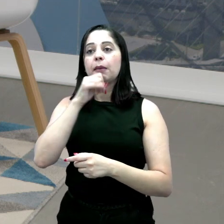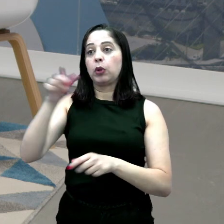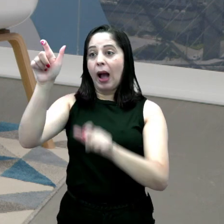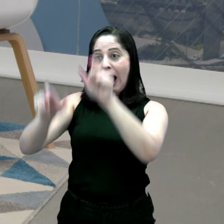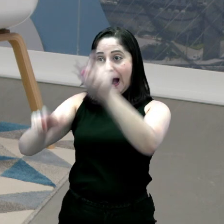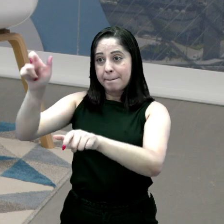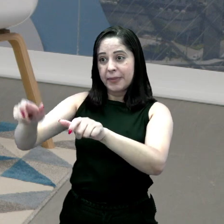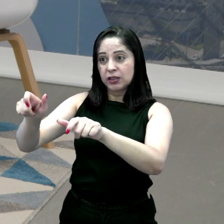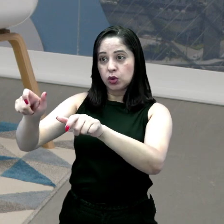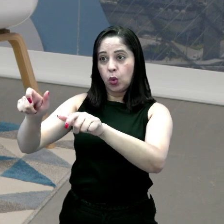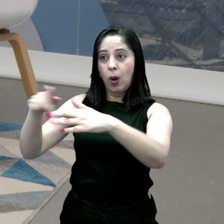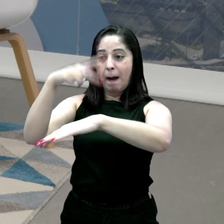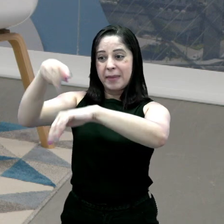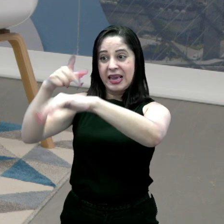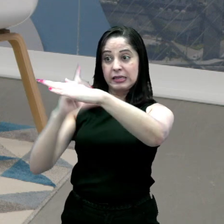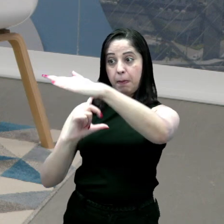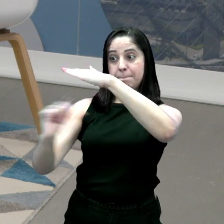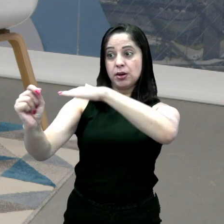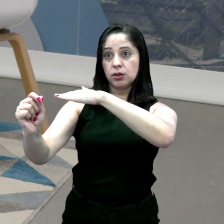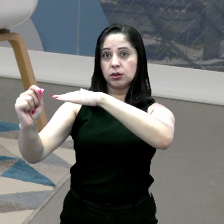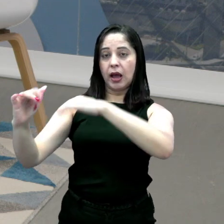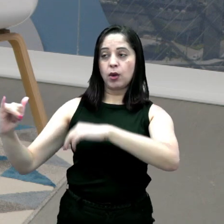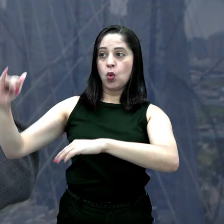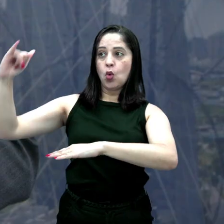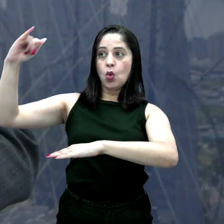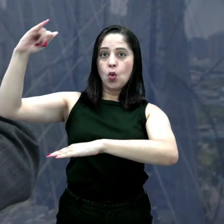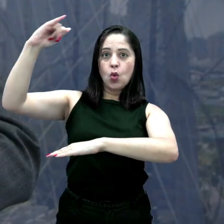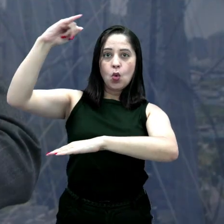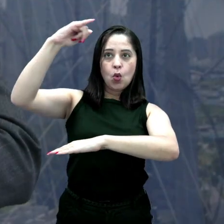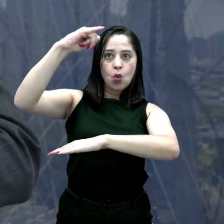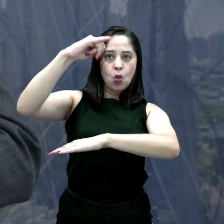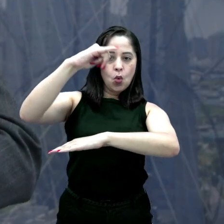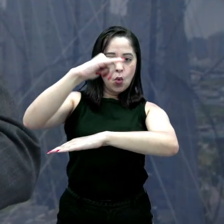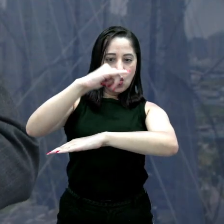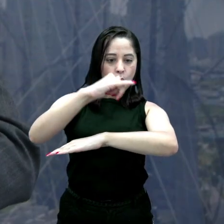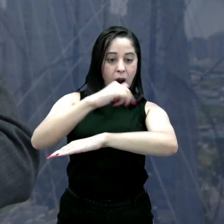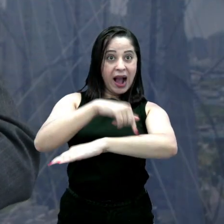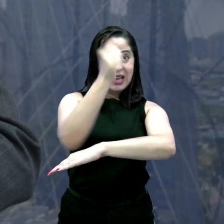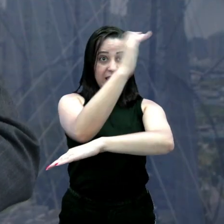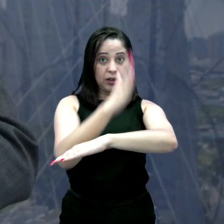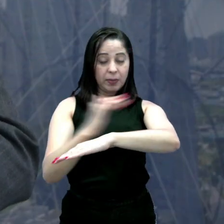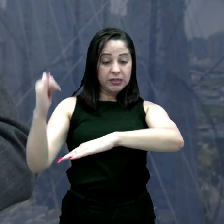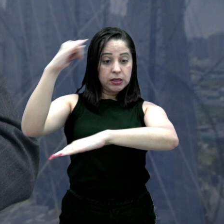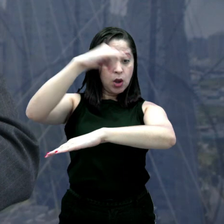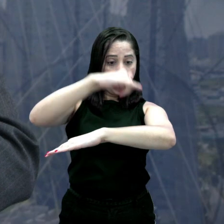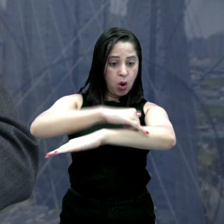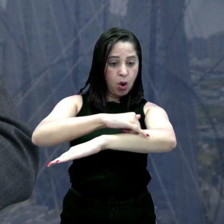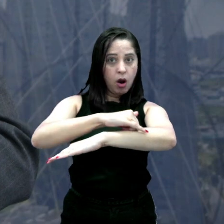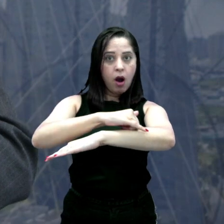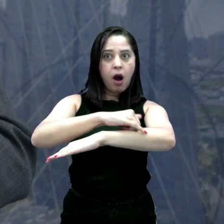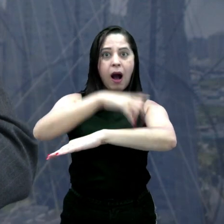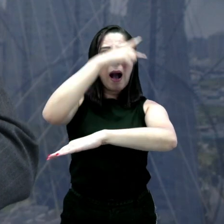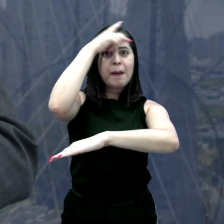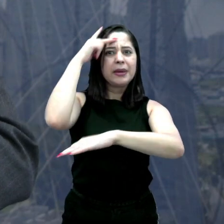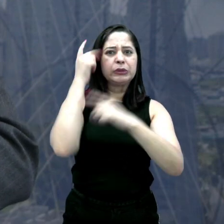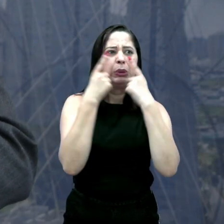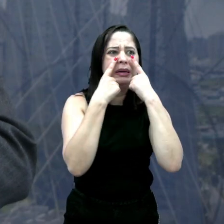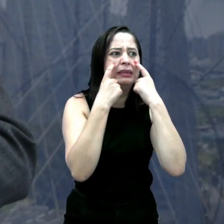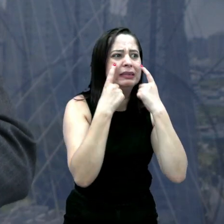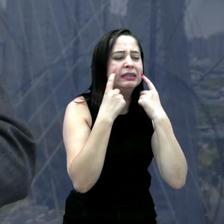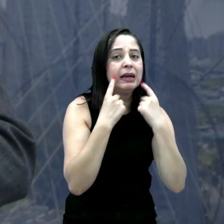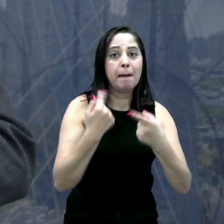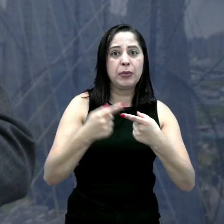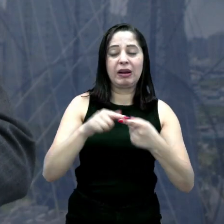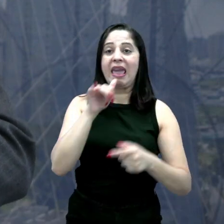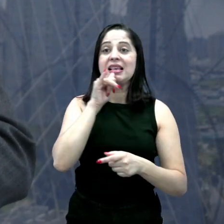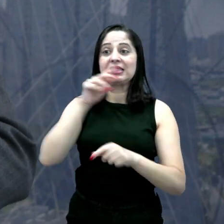emblemáticas naqueles documentários de aeroporto, que você vê o pessoal chegando, no que ele desce do avião, ele já começa a chorar, porque saiu num estado de guerra e